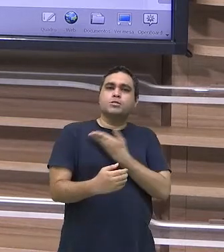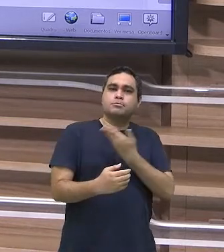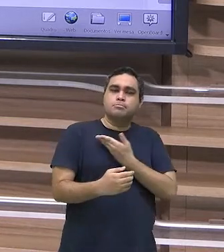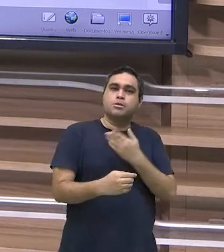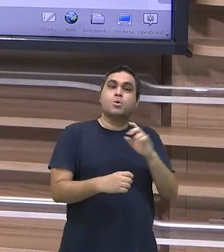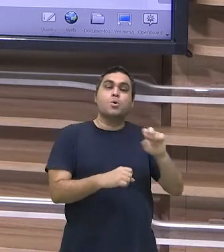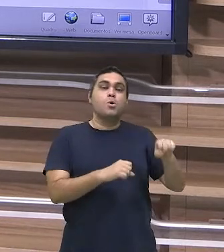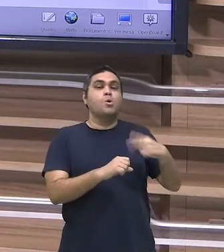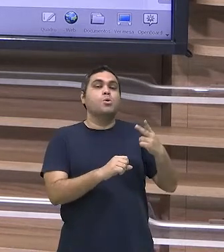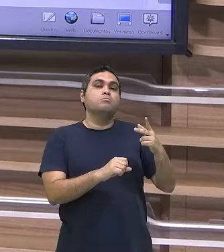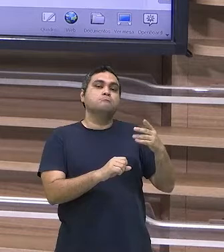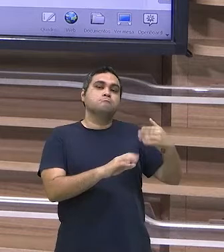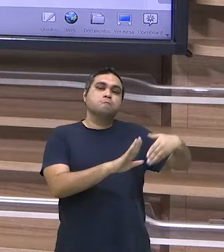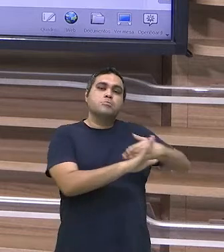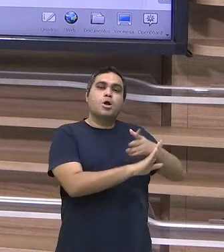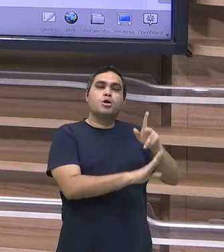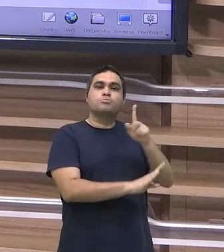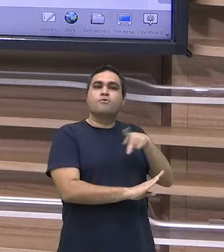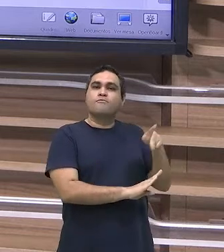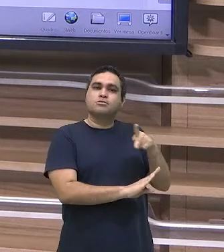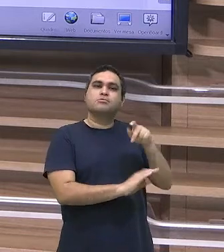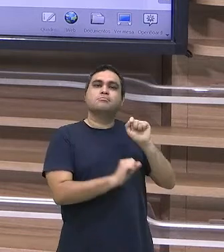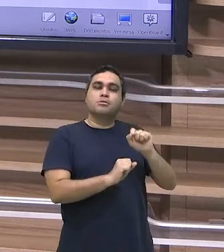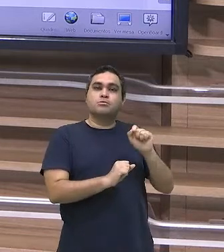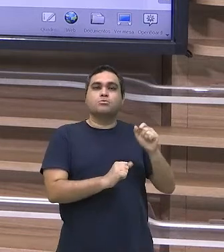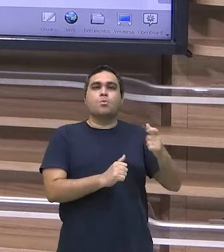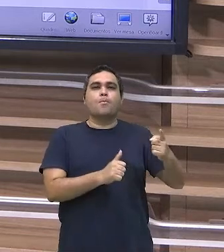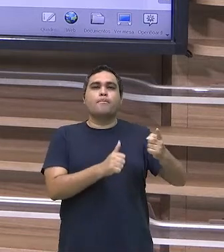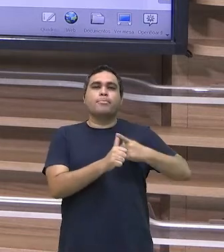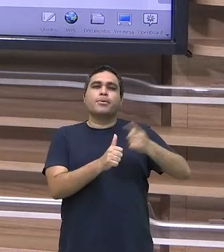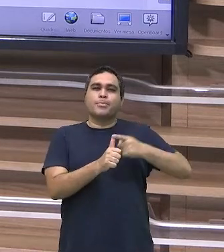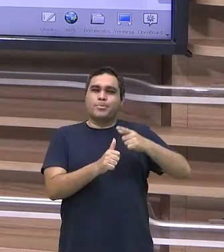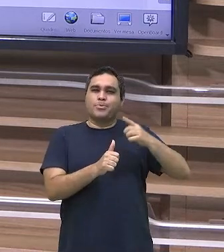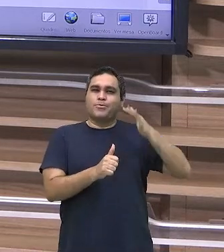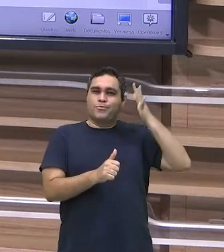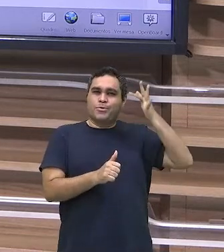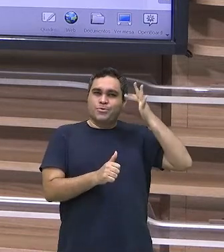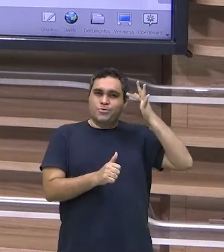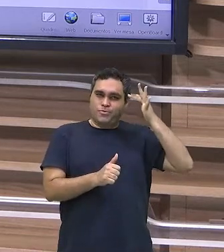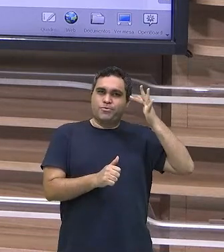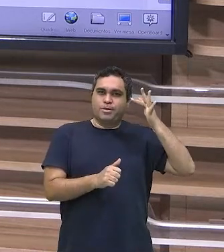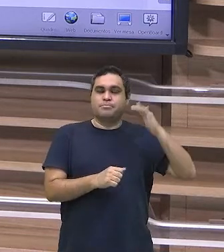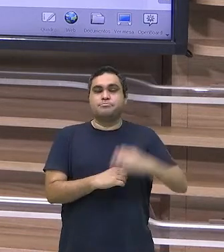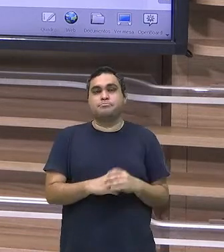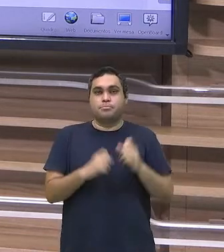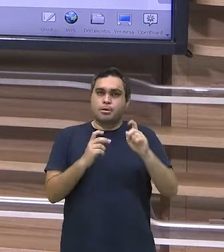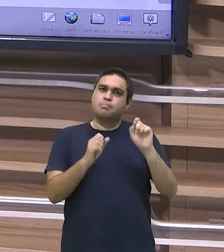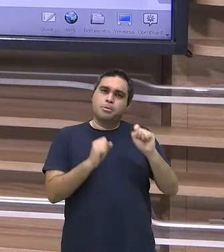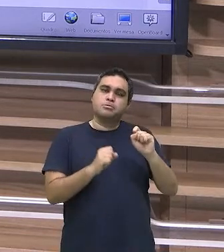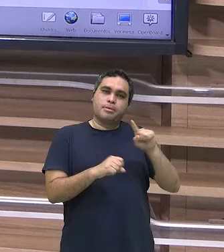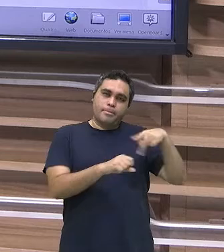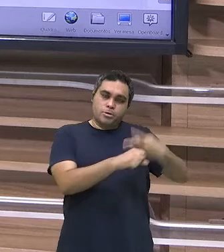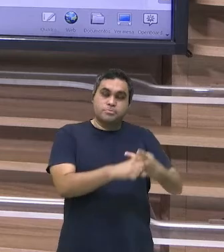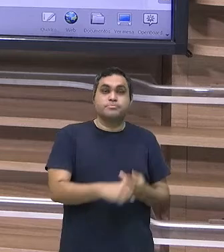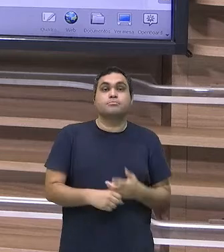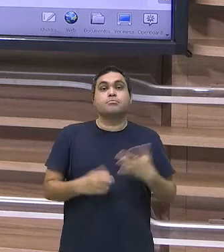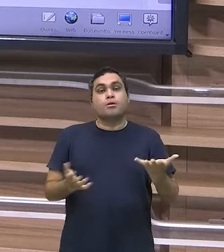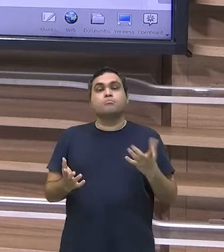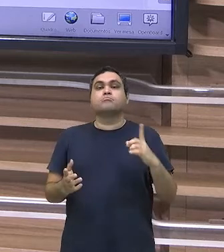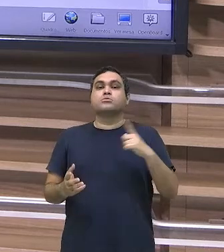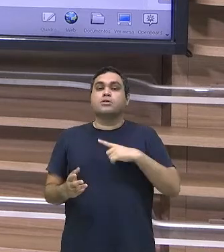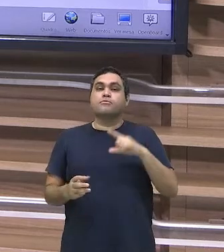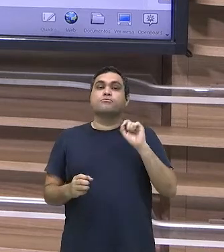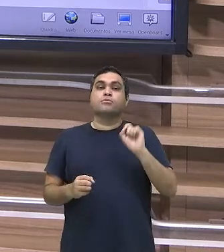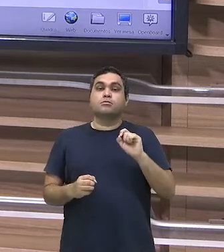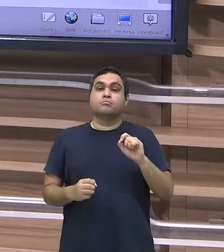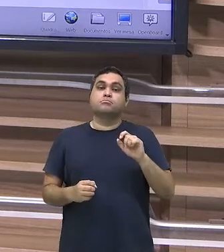com relação ao exercitando, foi o primeiro, né, de filosofia. Teve aí também 2 questões, tá bom? Então aí a gente teve, né,